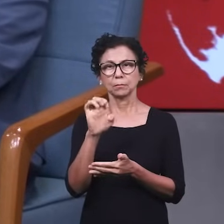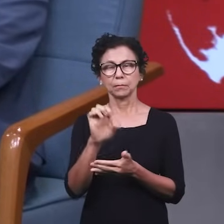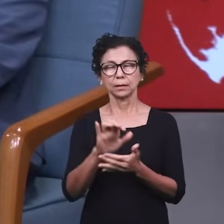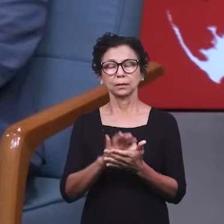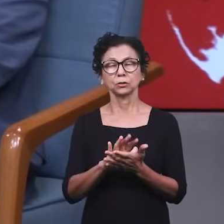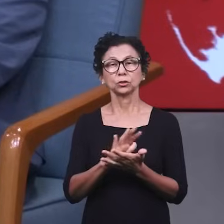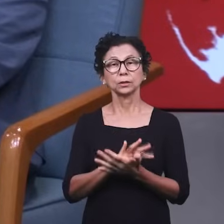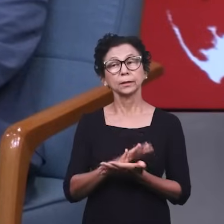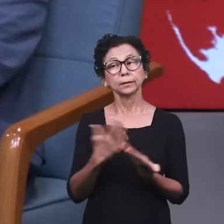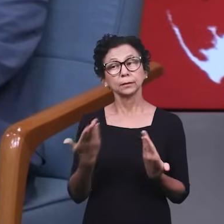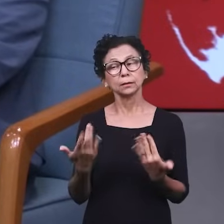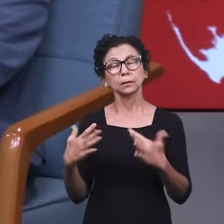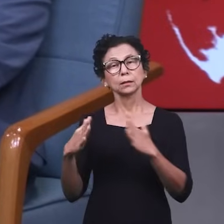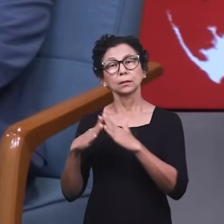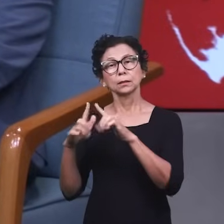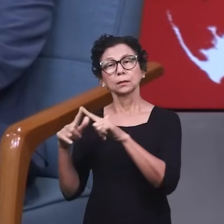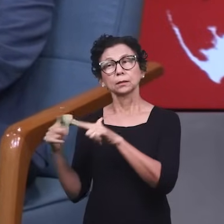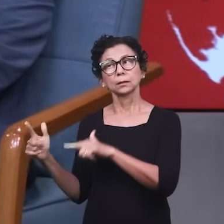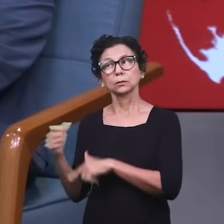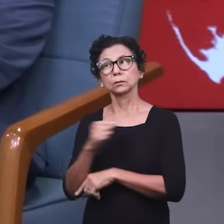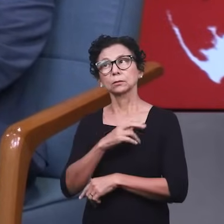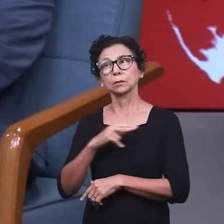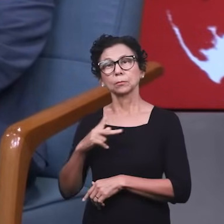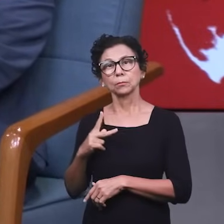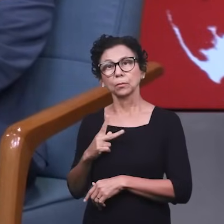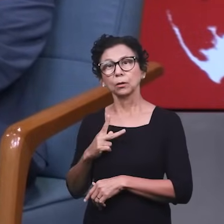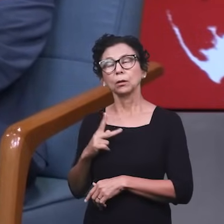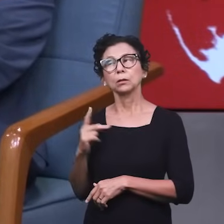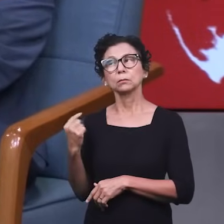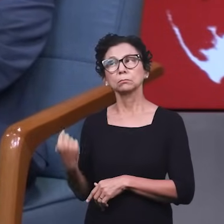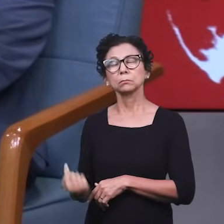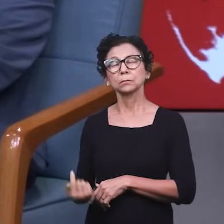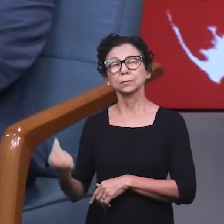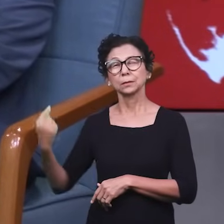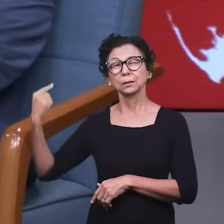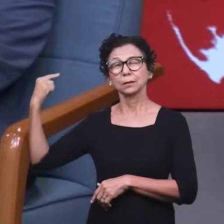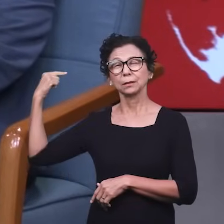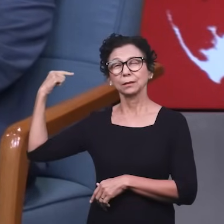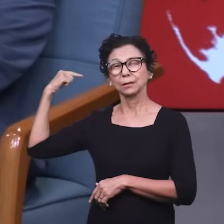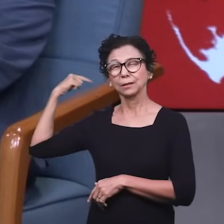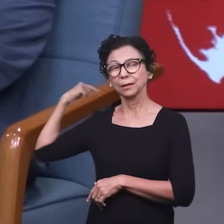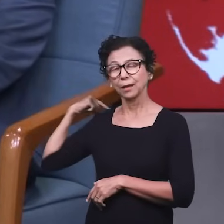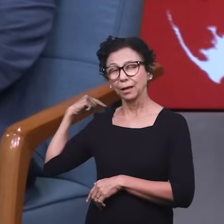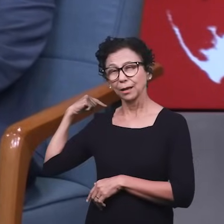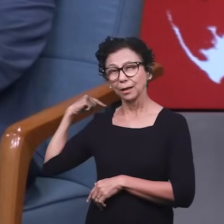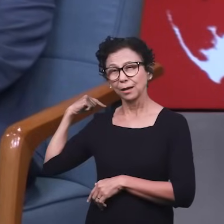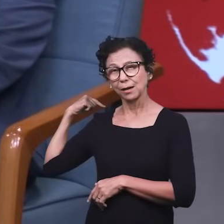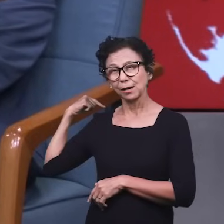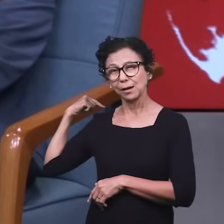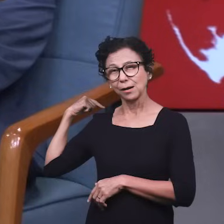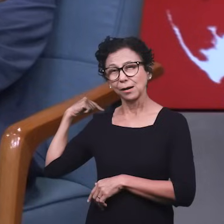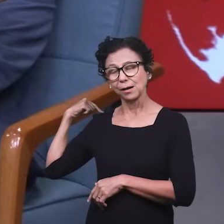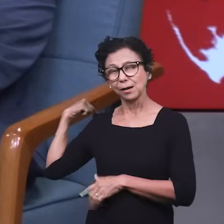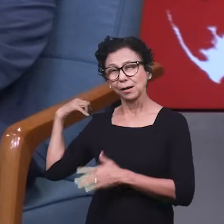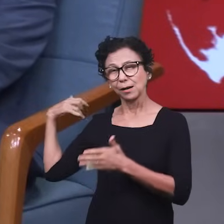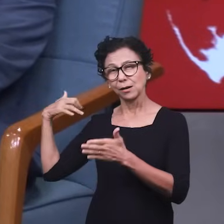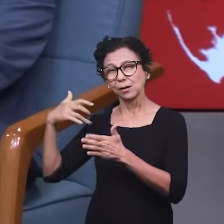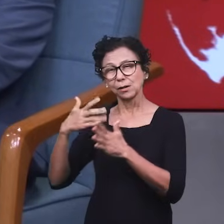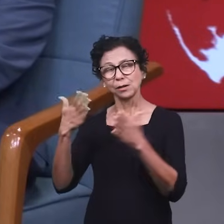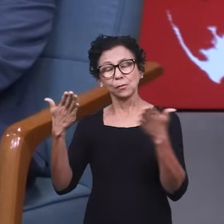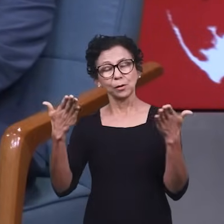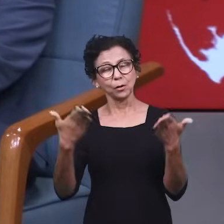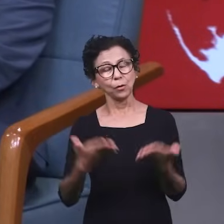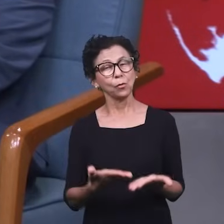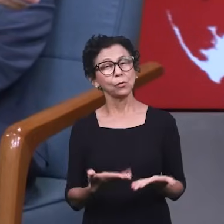semente, que plantada lá na igreja primitiva, deu uma vinha, deu uma videira,